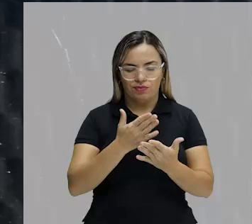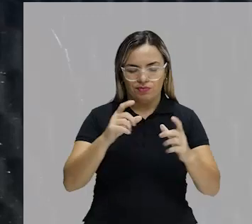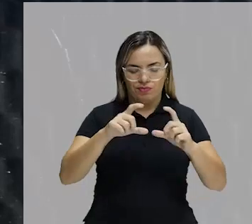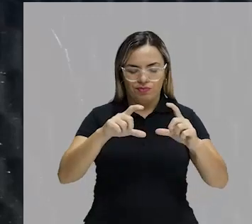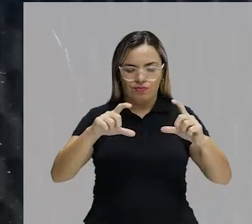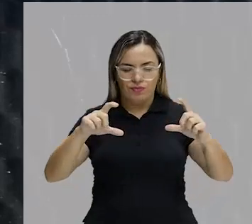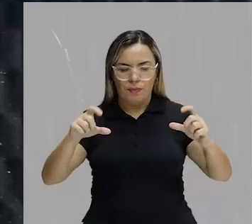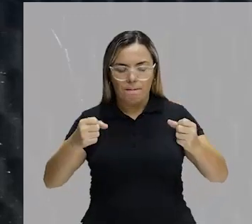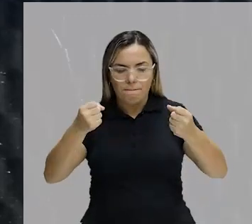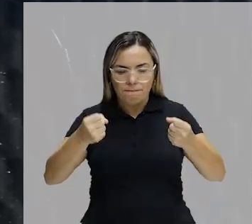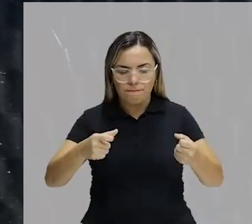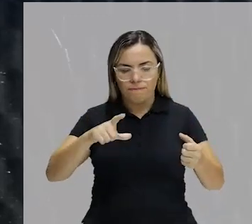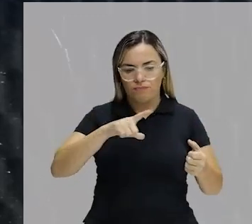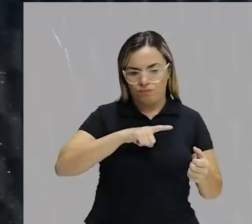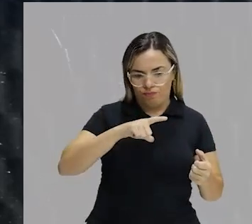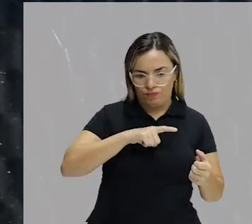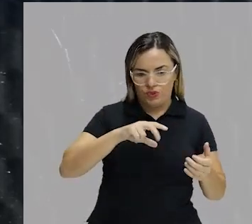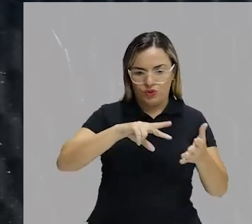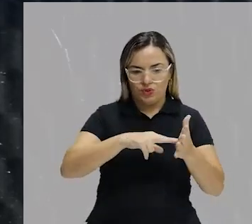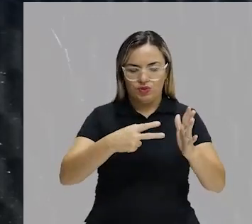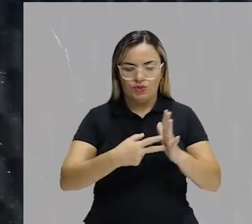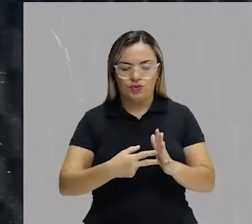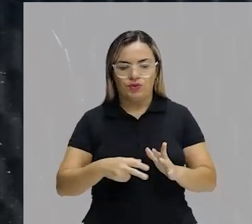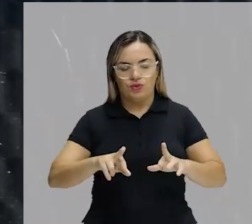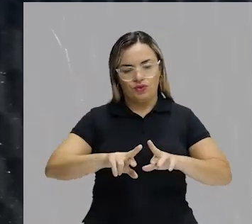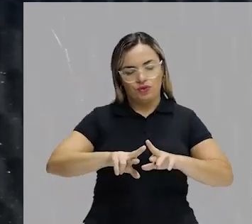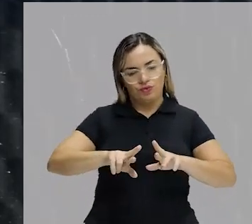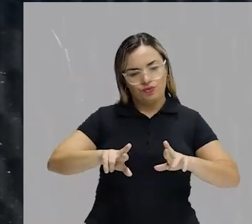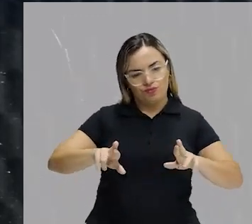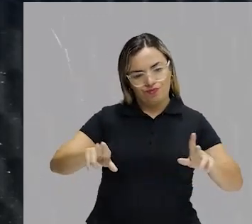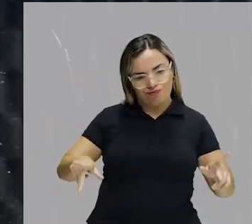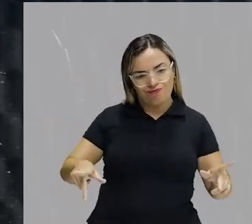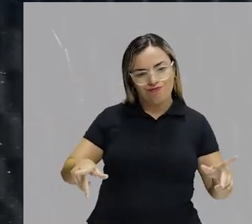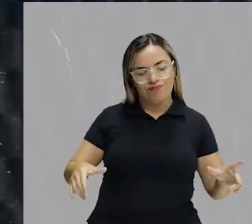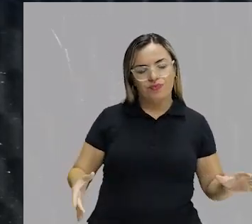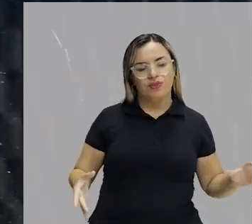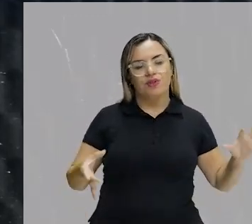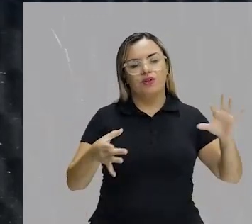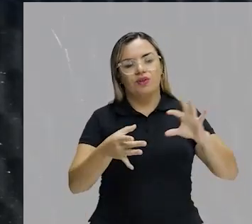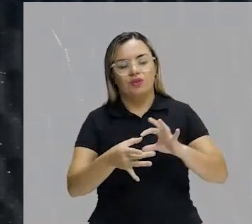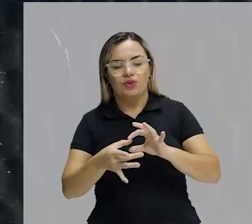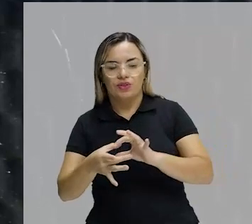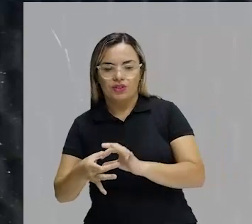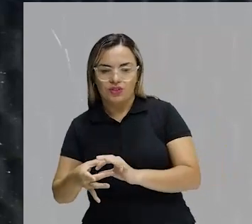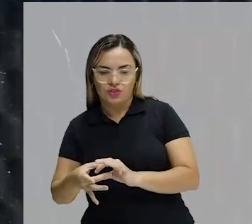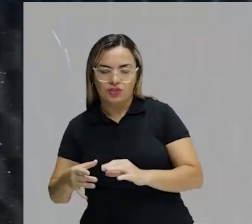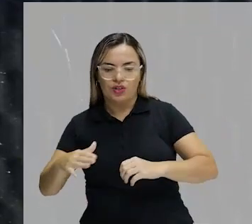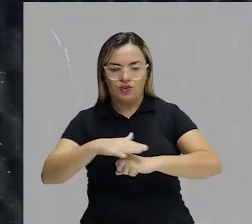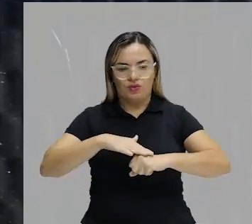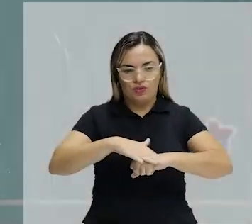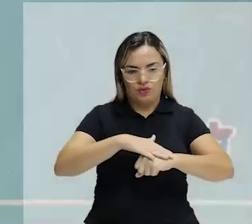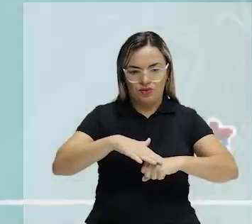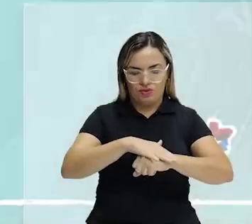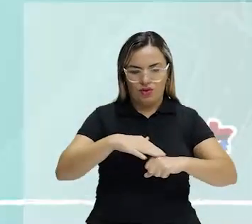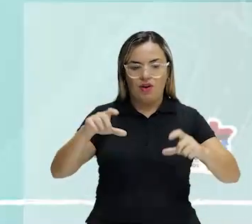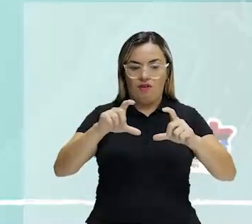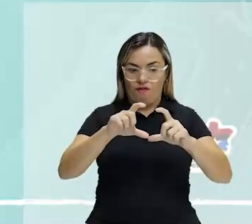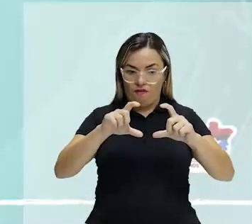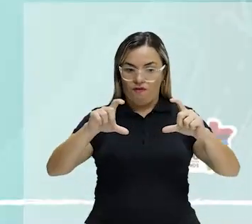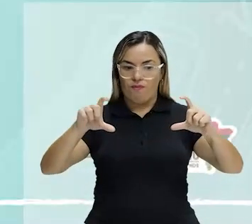pode ter um sentido diferente de acordo com o contexto que é dito, certo? Então,